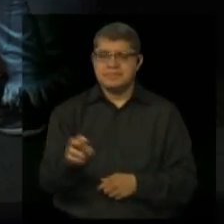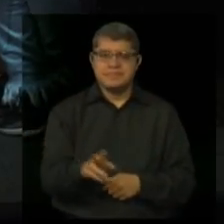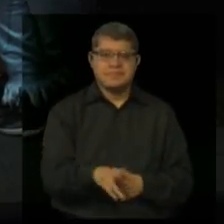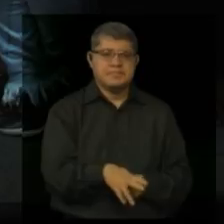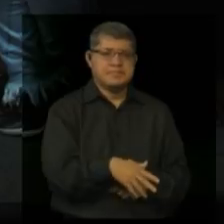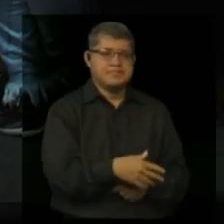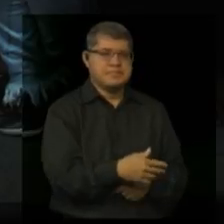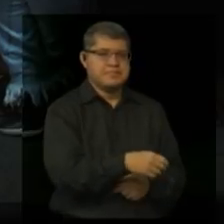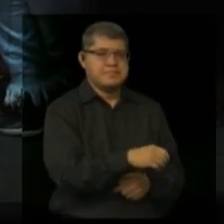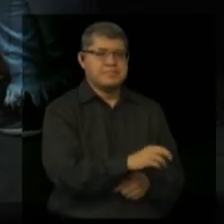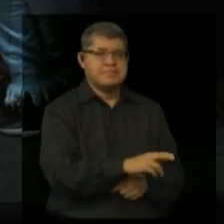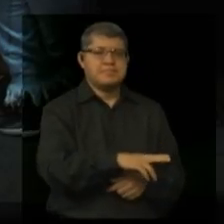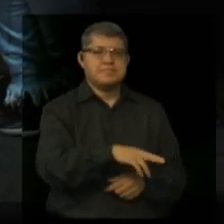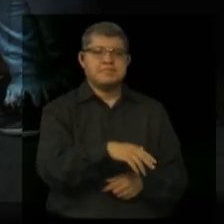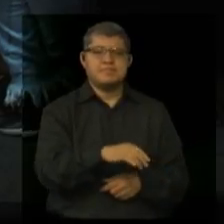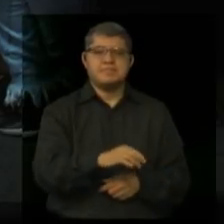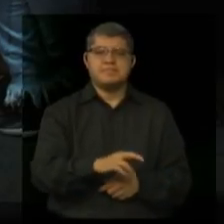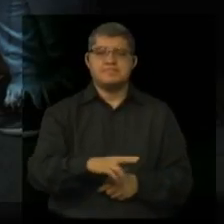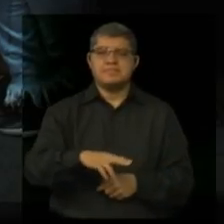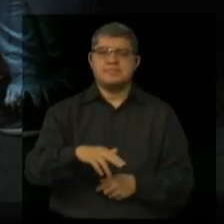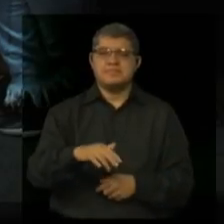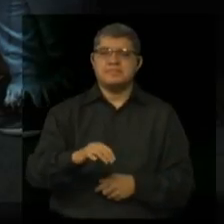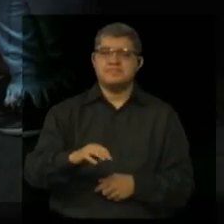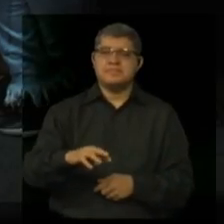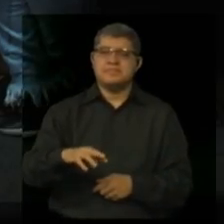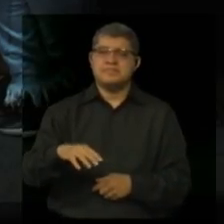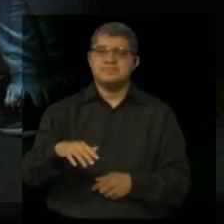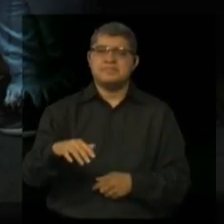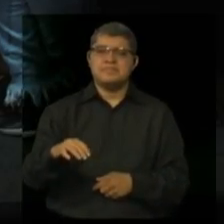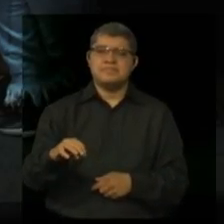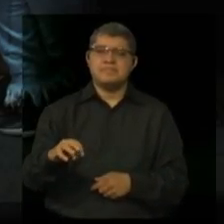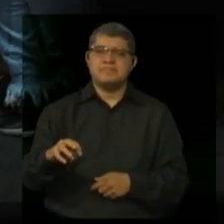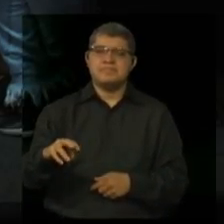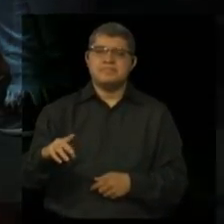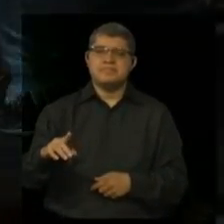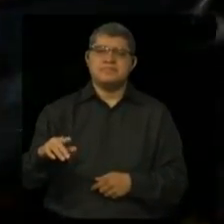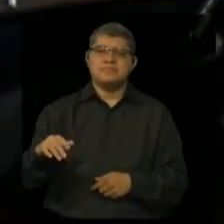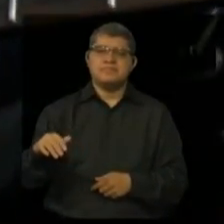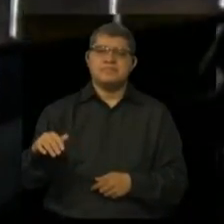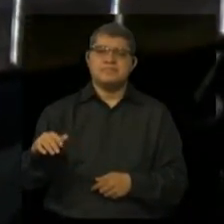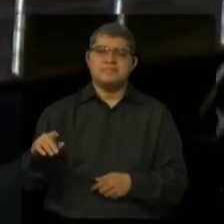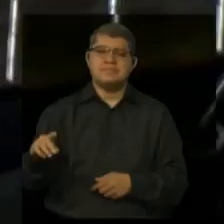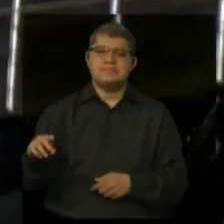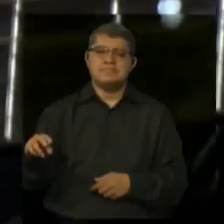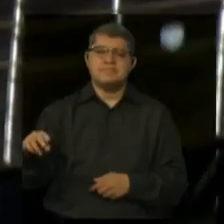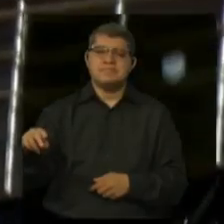Thank you.